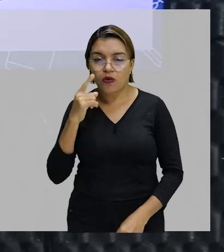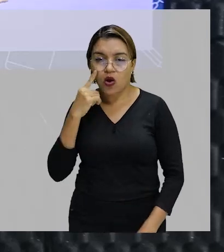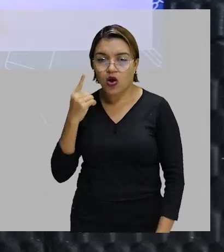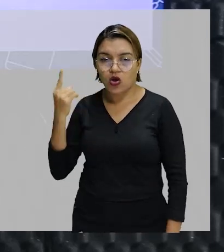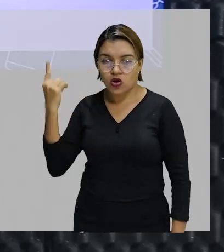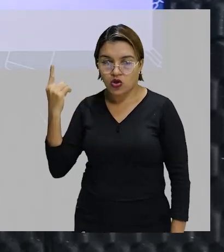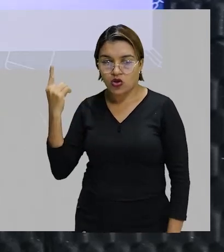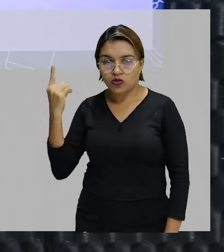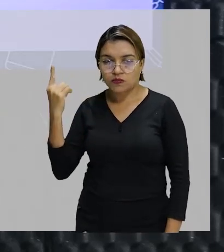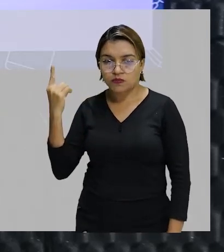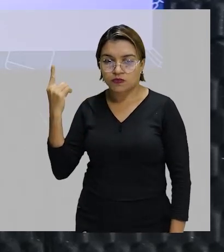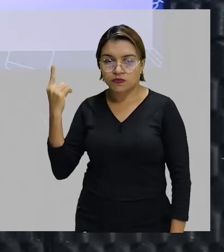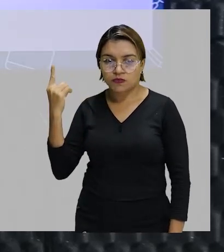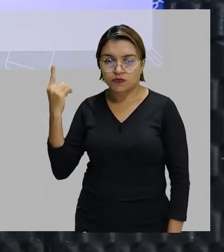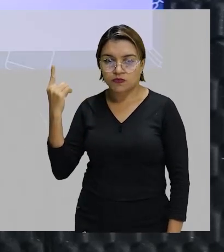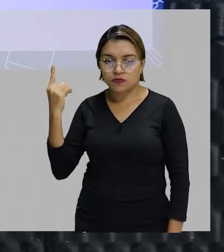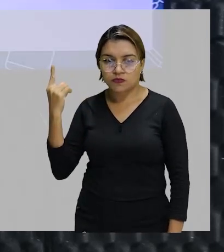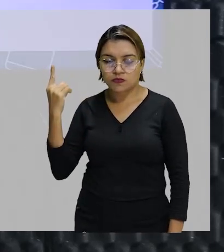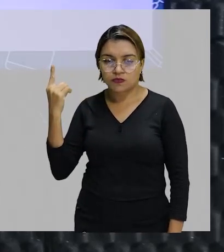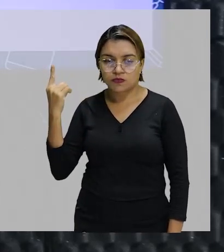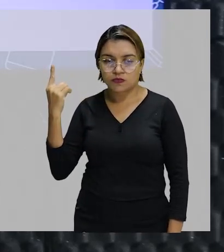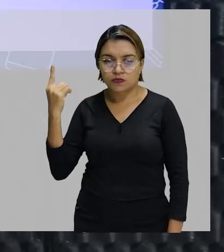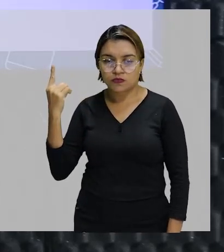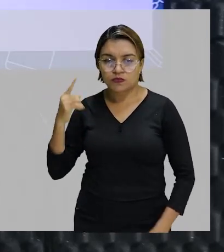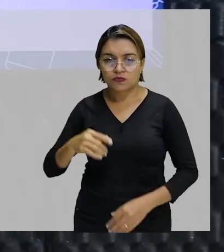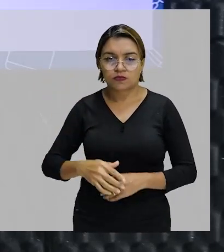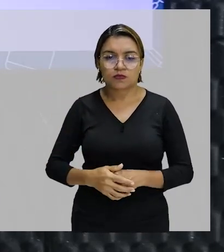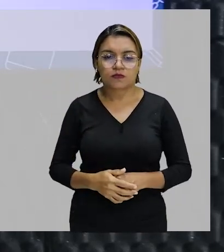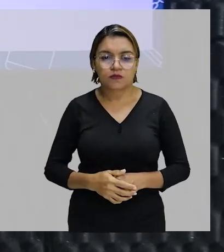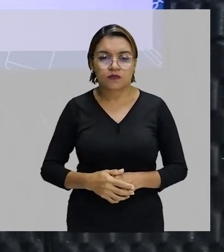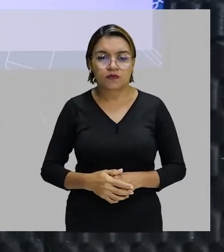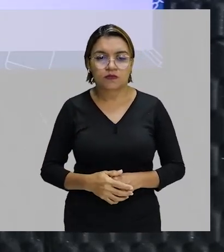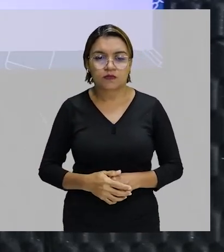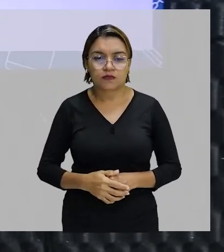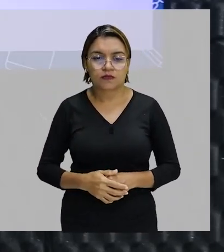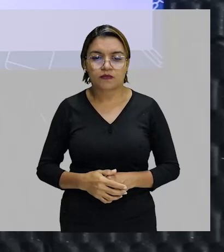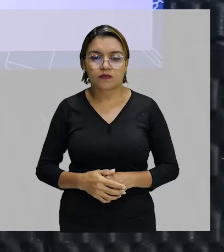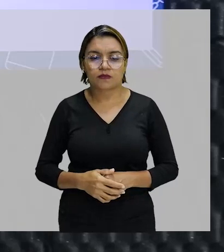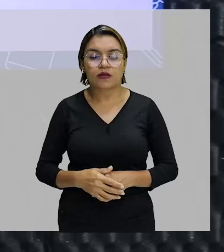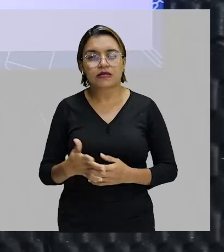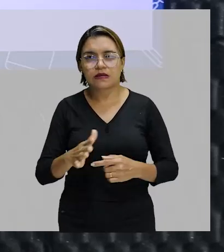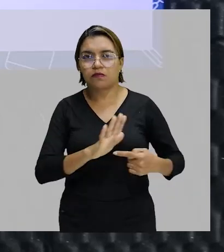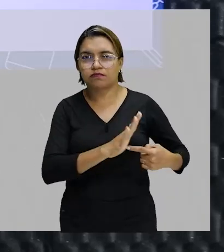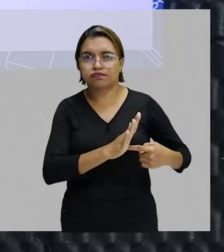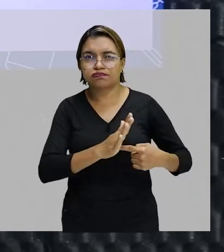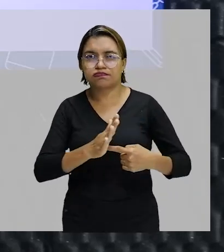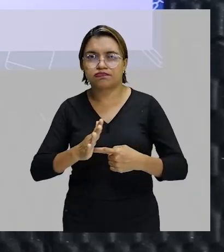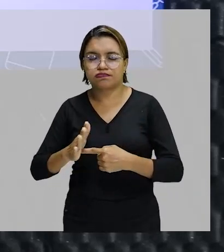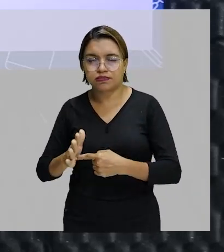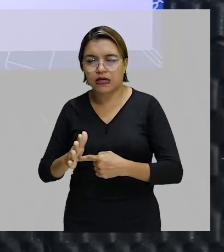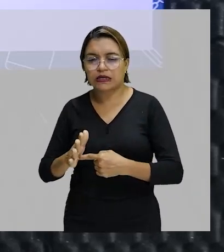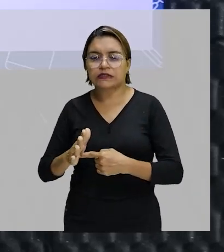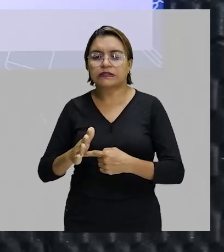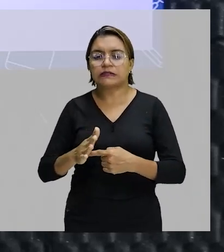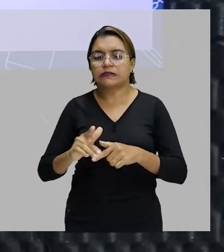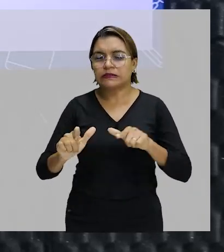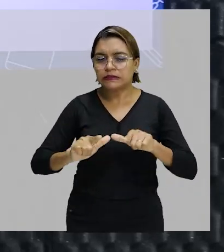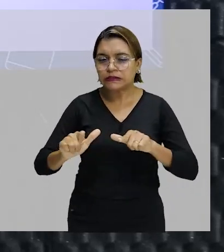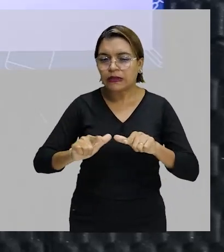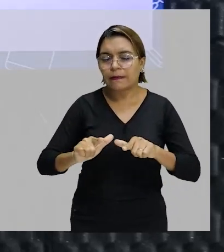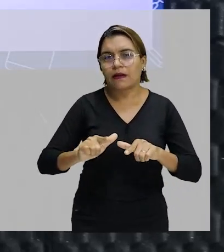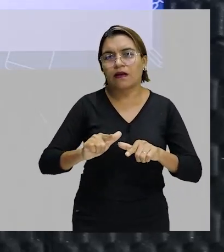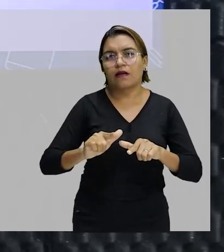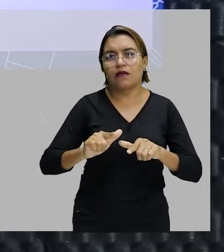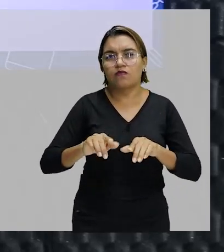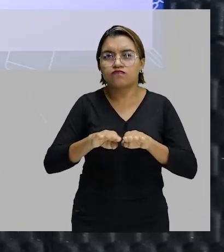dos Estados Unidos. Essas máquinas trabalham menos eficiente. Então, no caso do superlativo, nós vamos